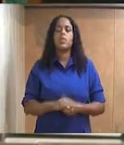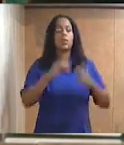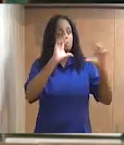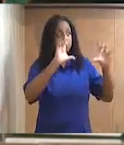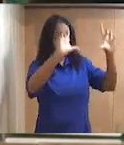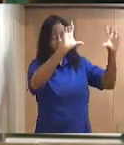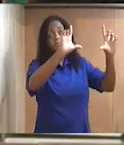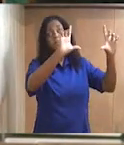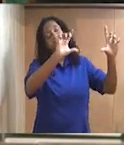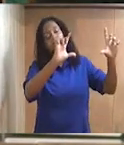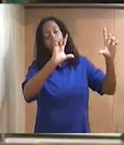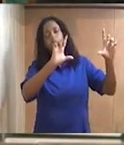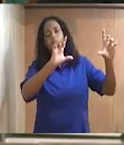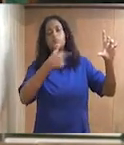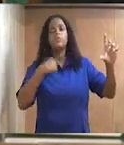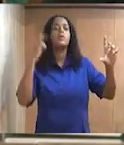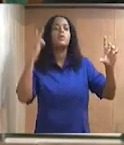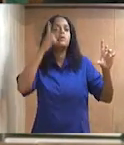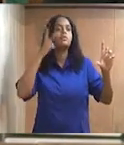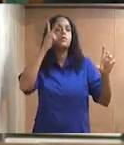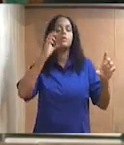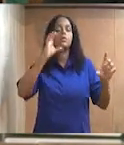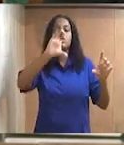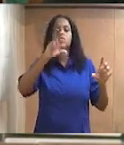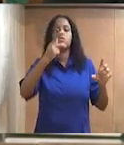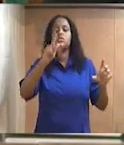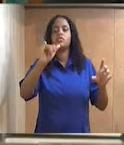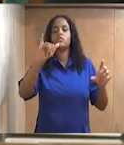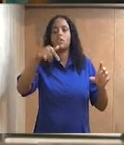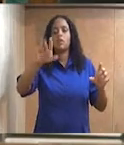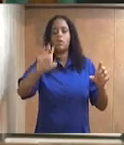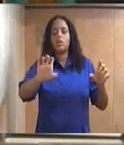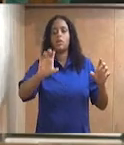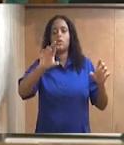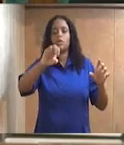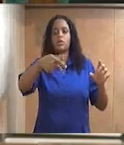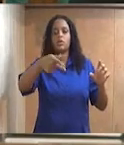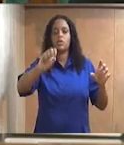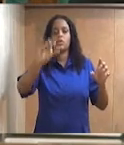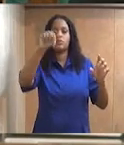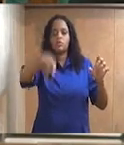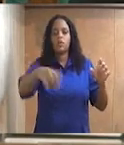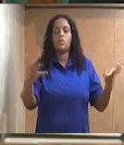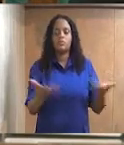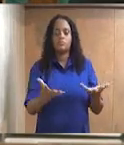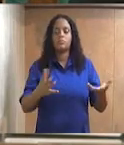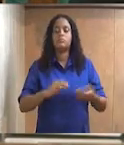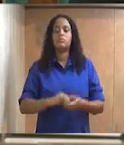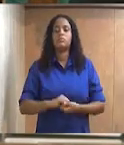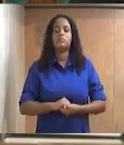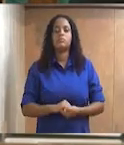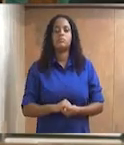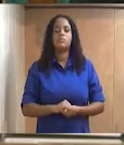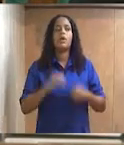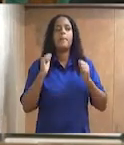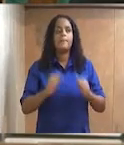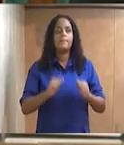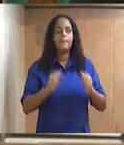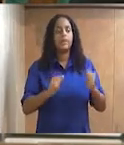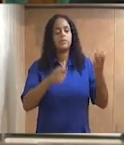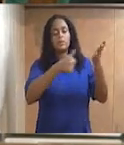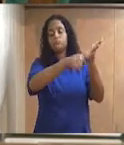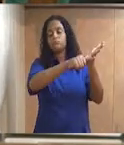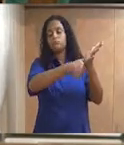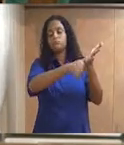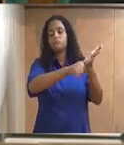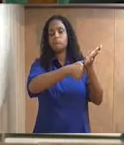eletrônico. Vereador Chiquinho Caipira está presente. Possa registrar sua presença